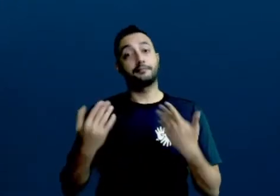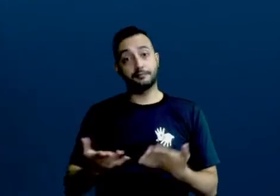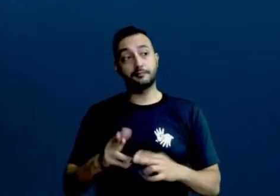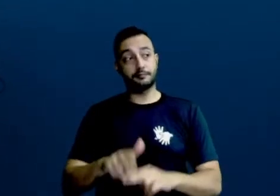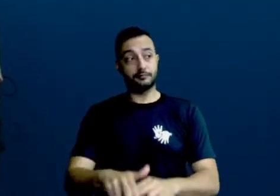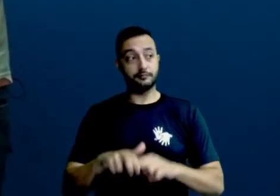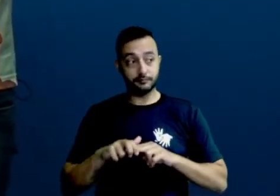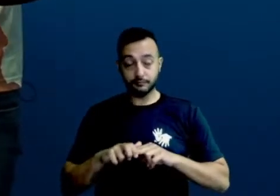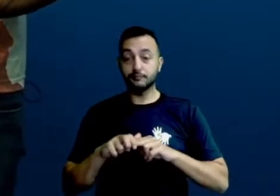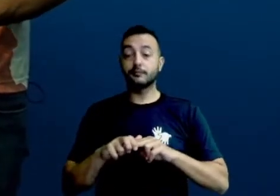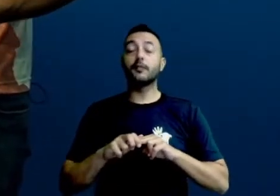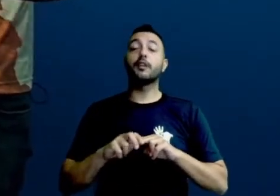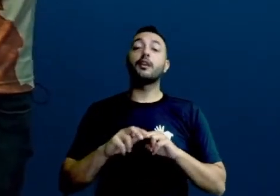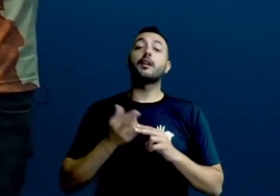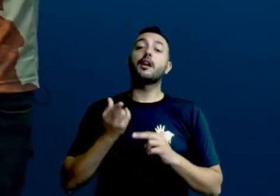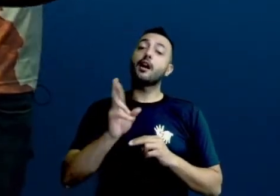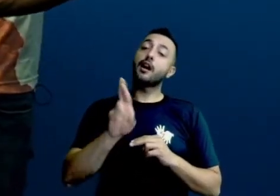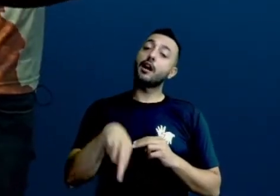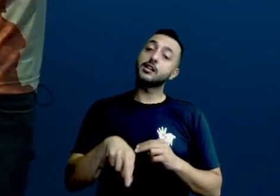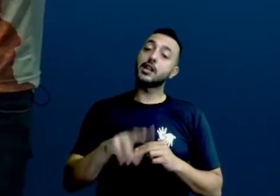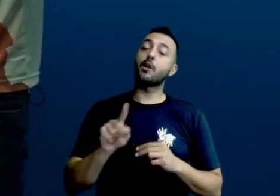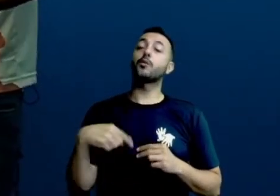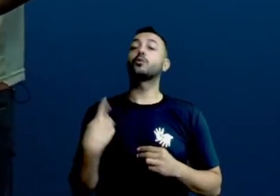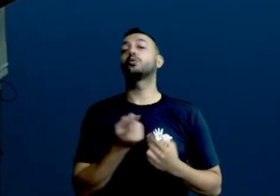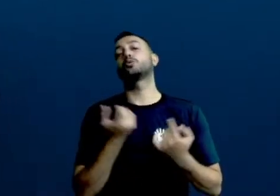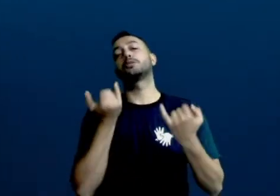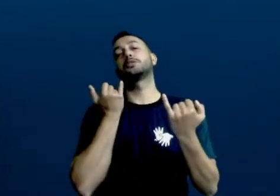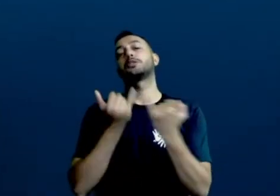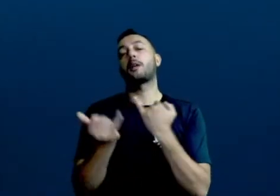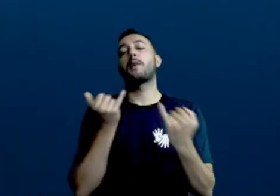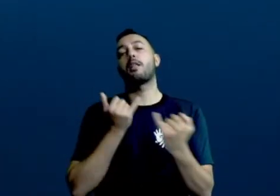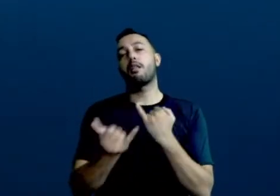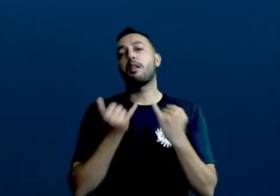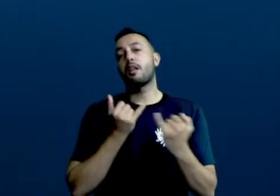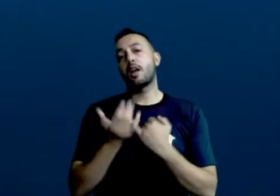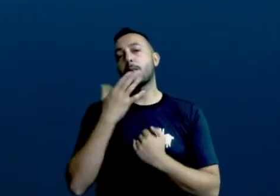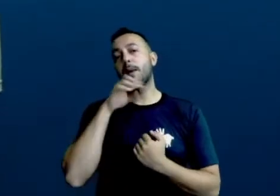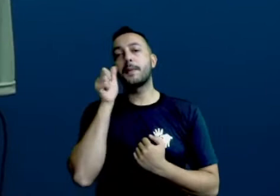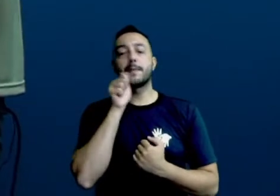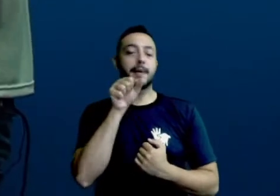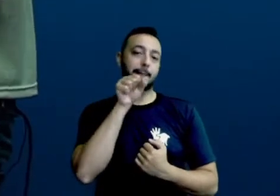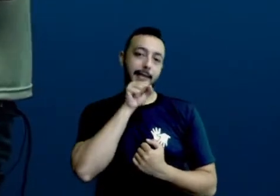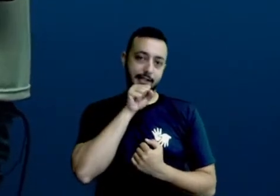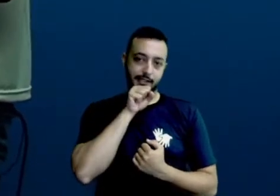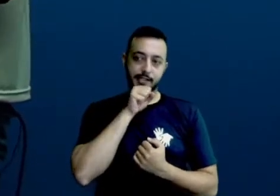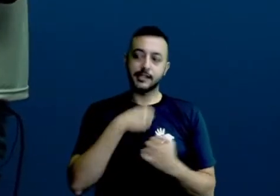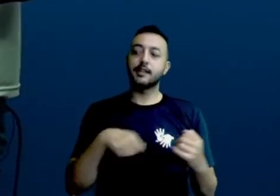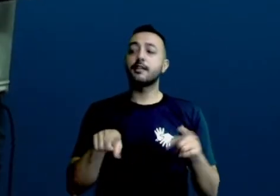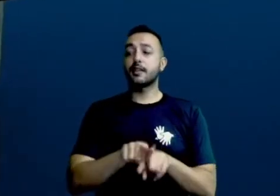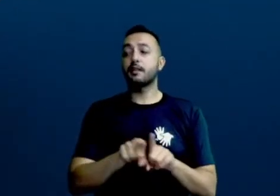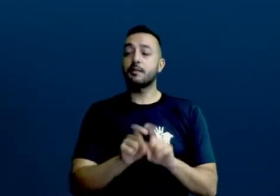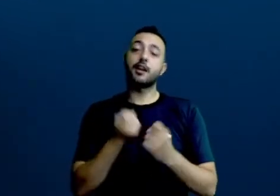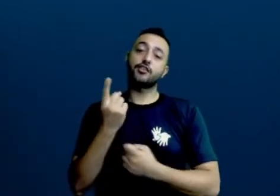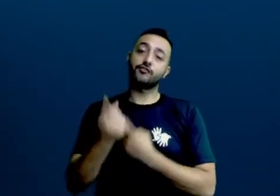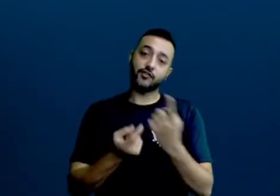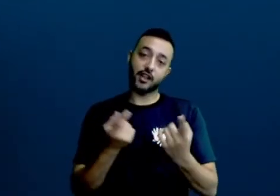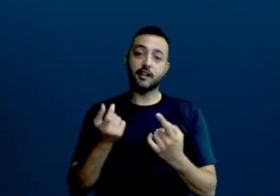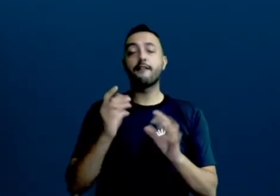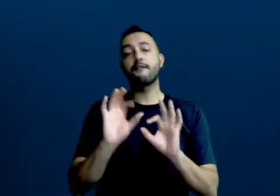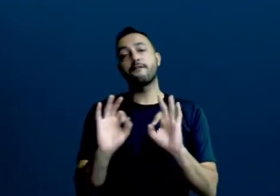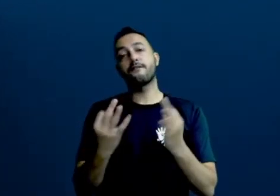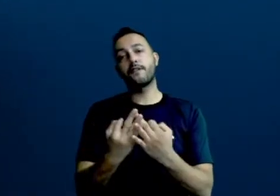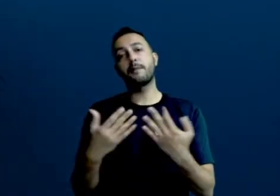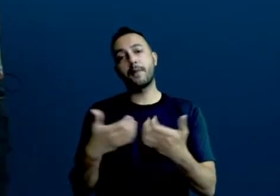por isso essa é a razão de sermos e de termos semelhanças com o nosso pai com a nossa mãe e até muitas vezes com